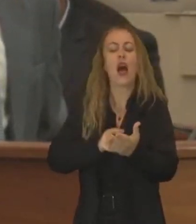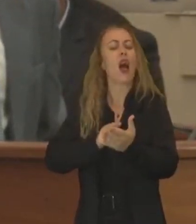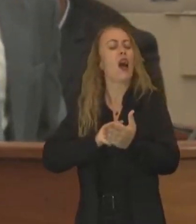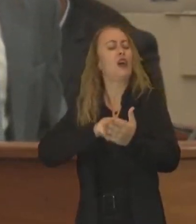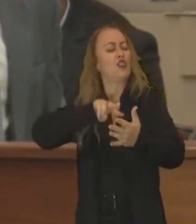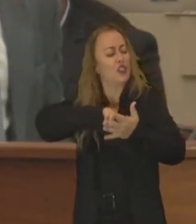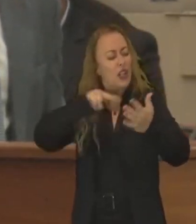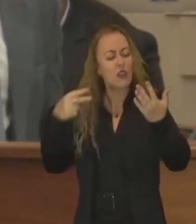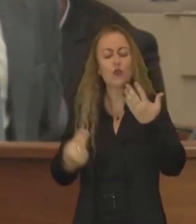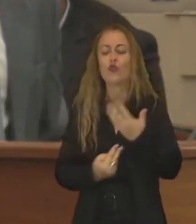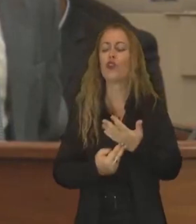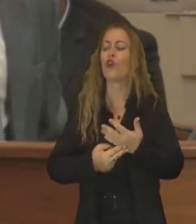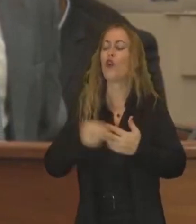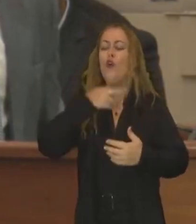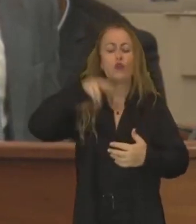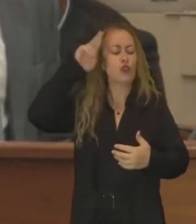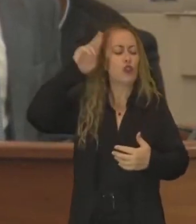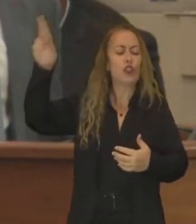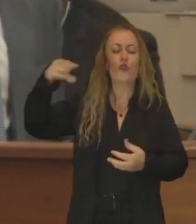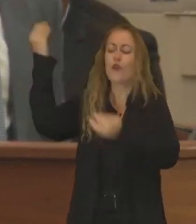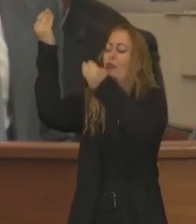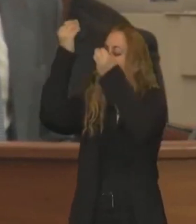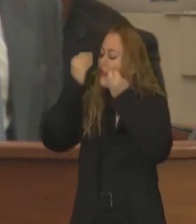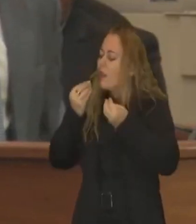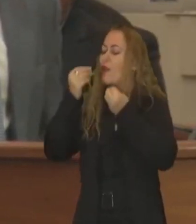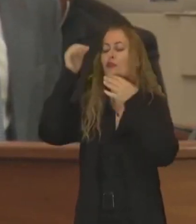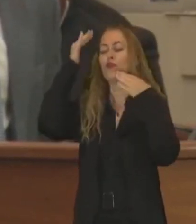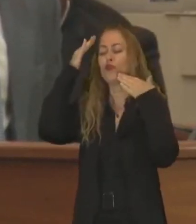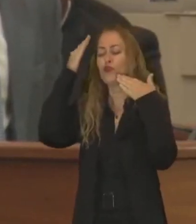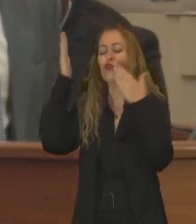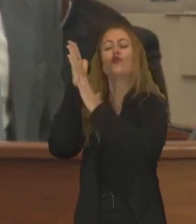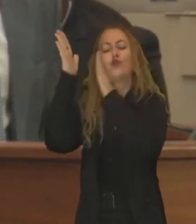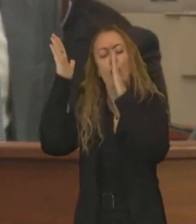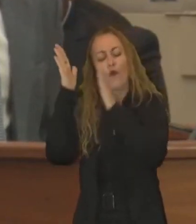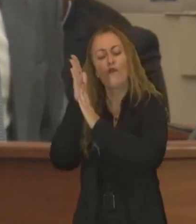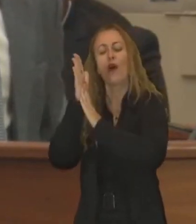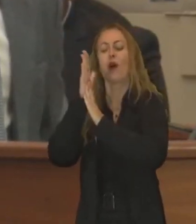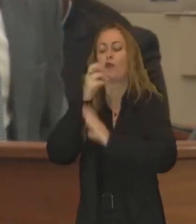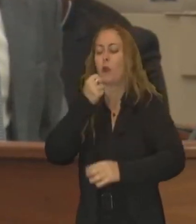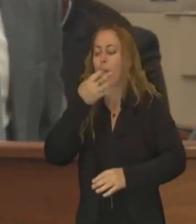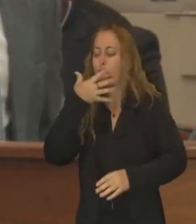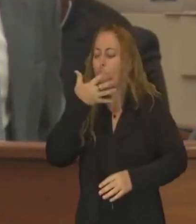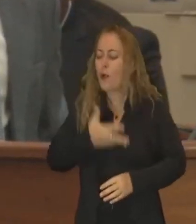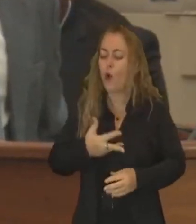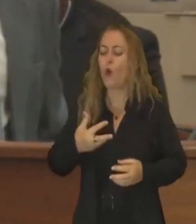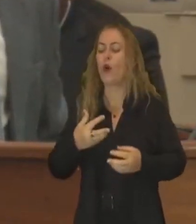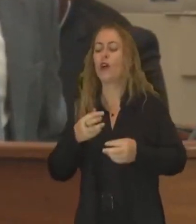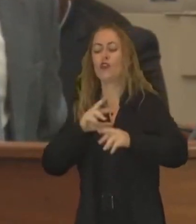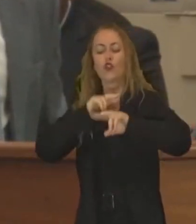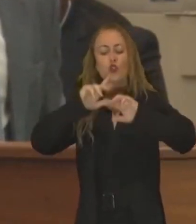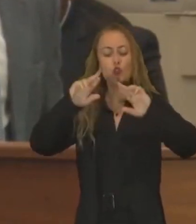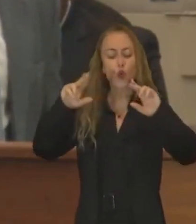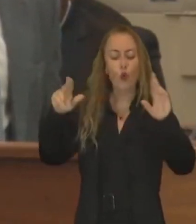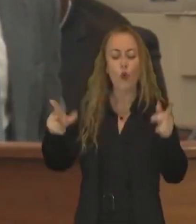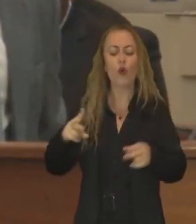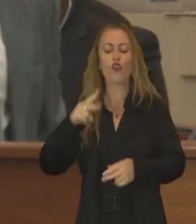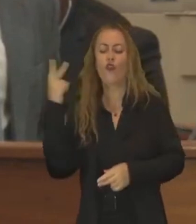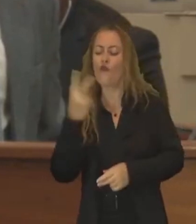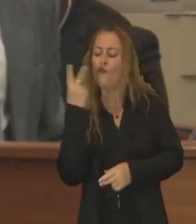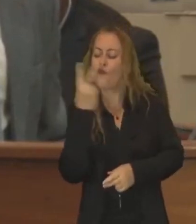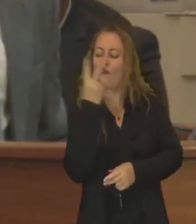a riqueza do Senhor. E nós Te louvamos porque estas riquezas estão sendo descobertas, estão